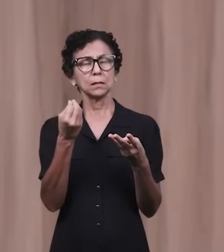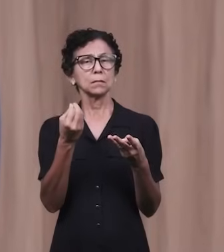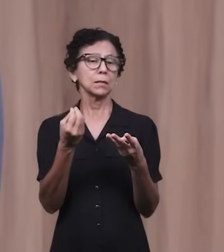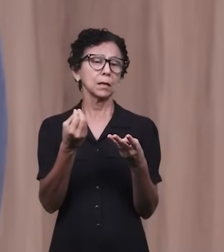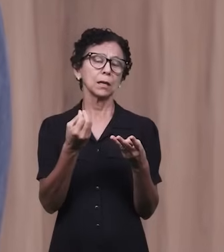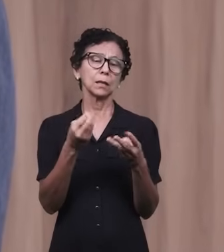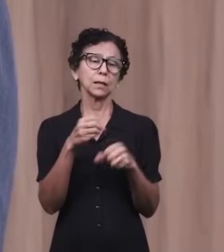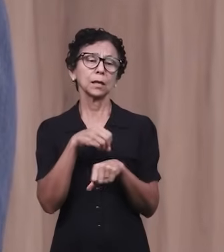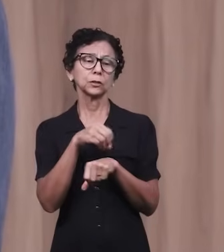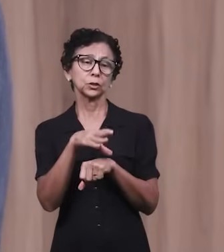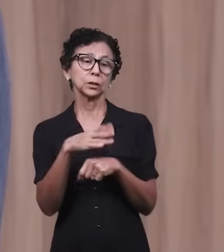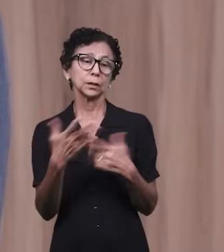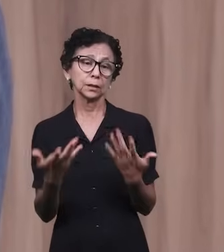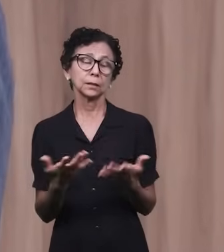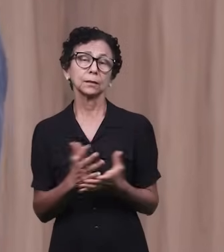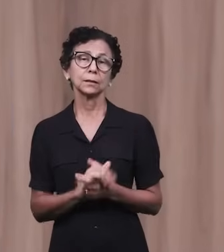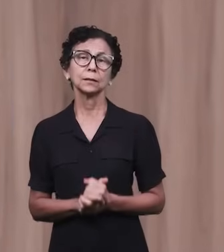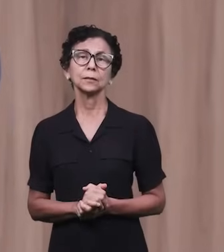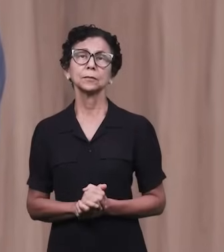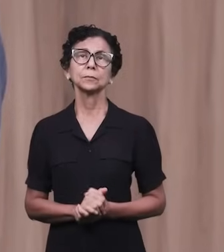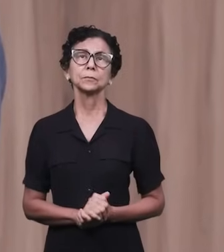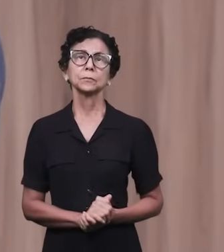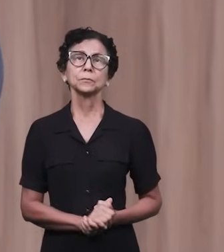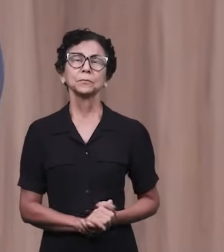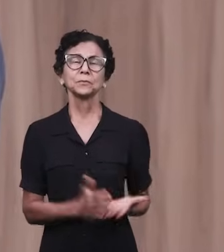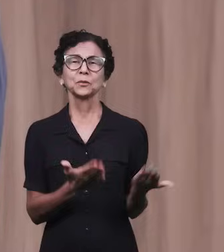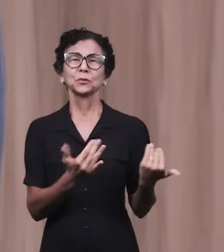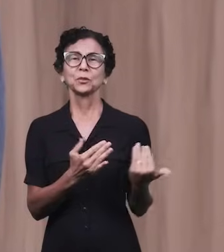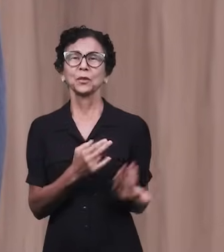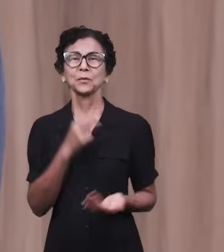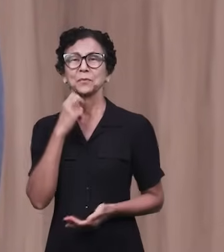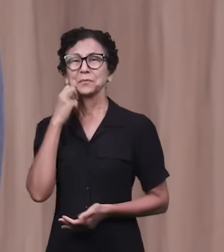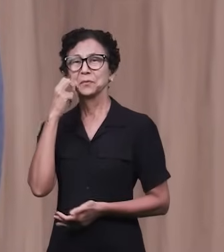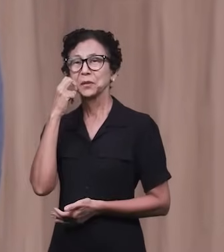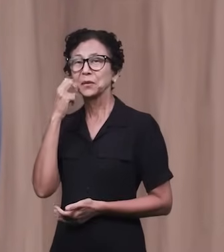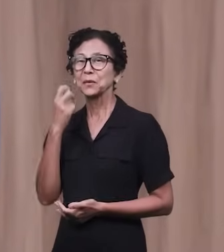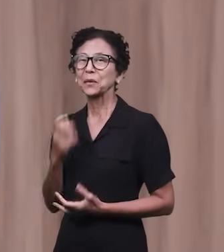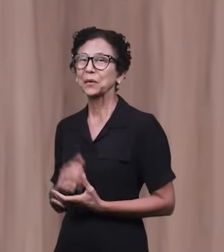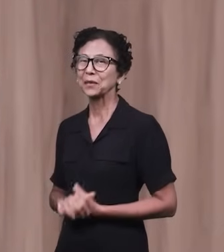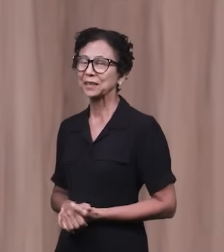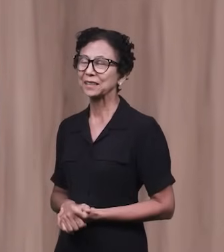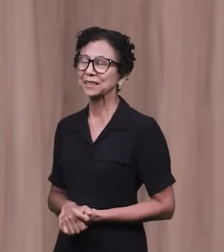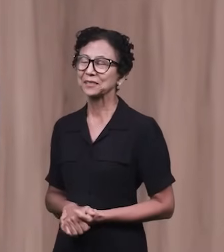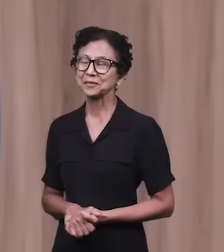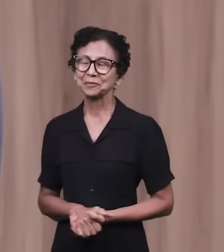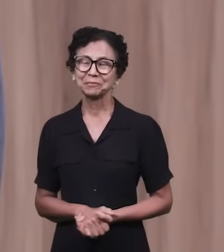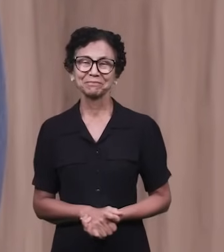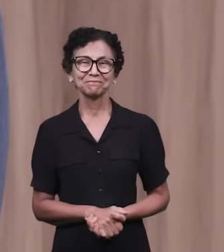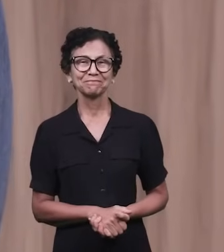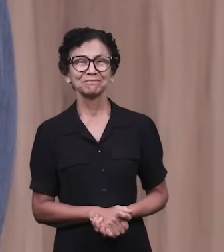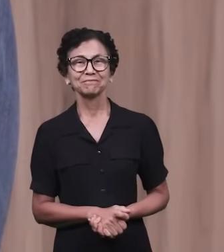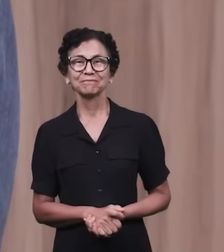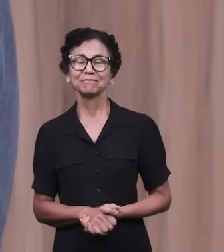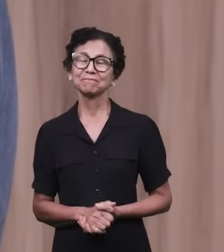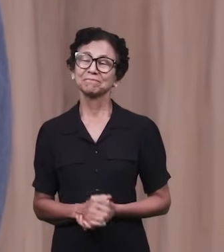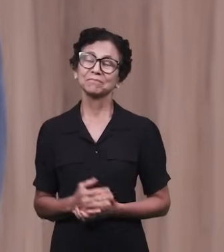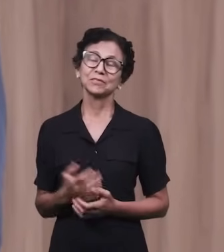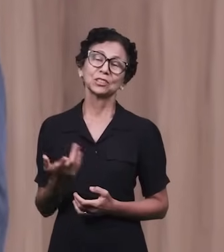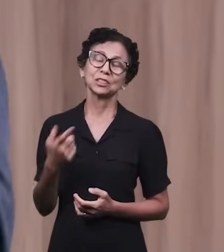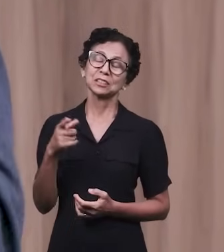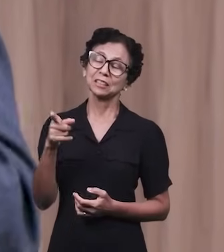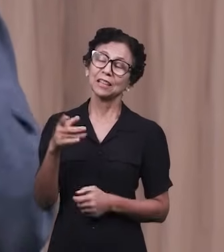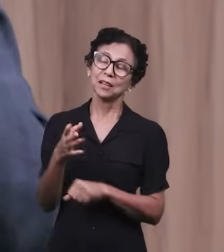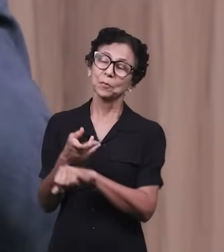procurar o pastor, às vezes o jovem, ele tem a vergonha de perguntar, mas ele conversa em casa, o diálogo, ele é primordial. Então vamos procurar o pastor.